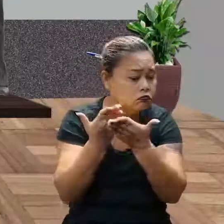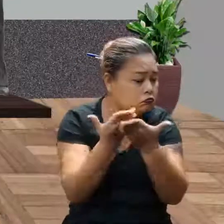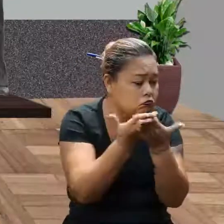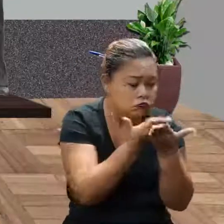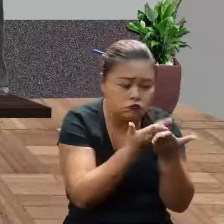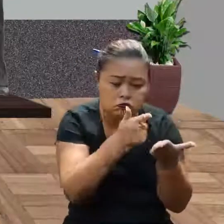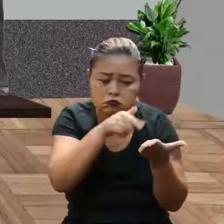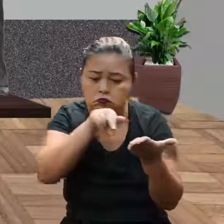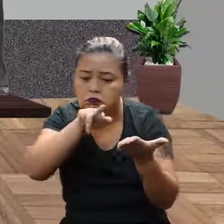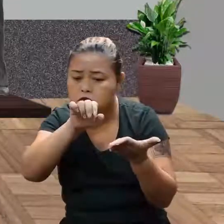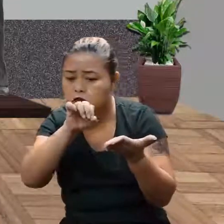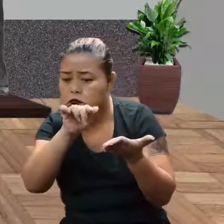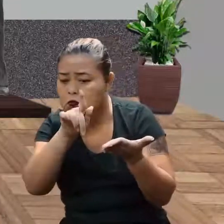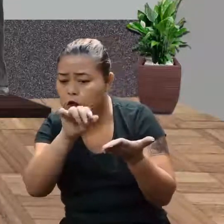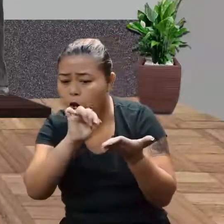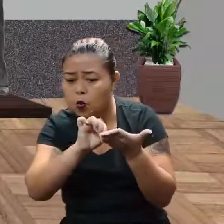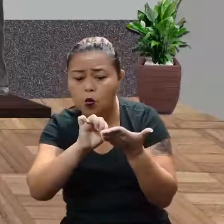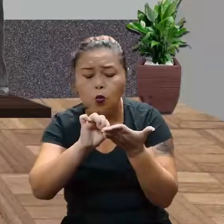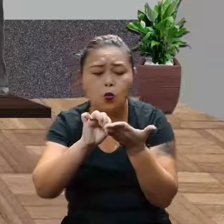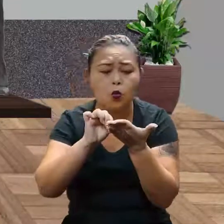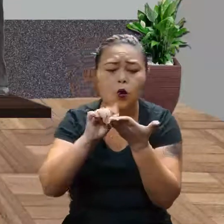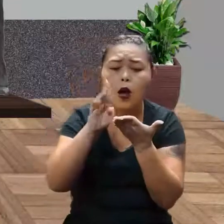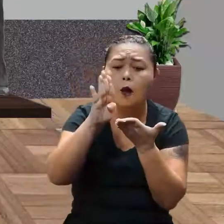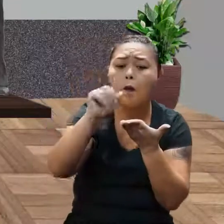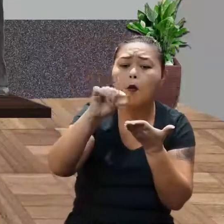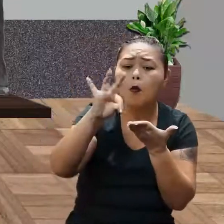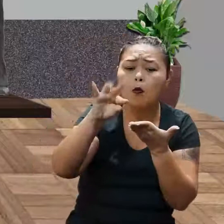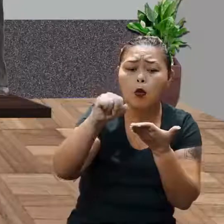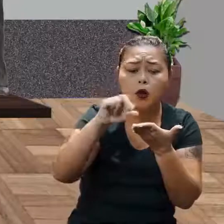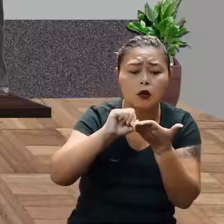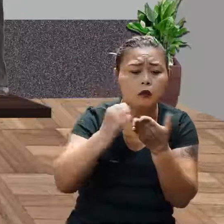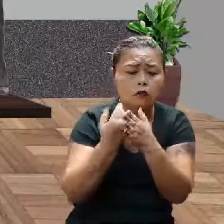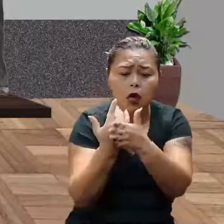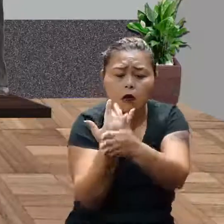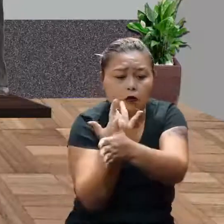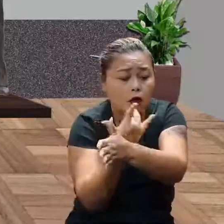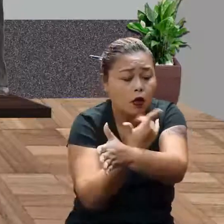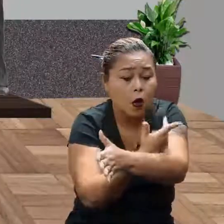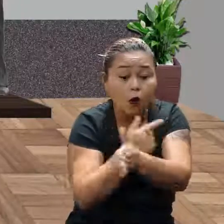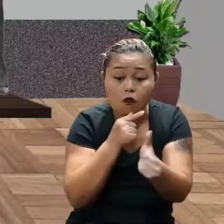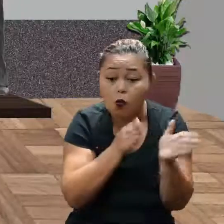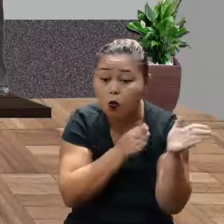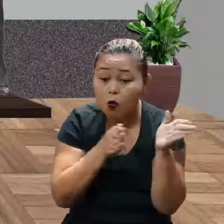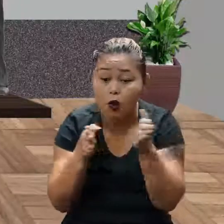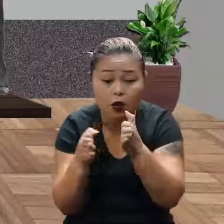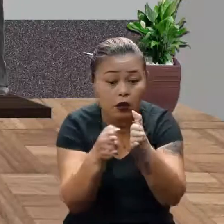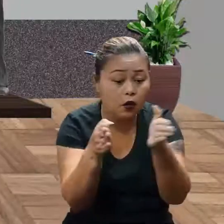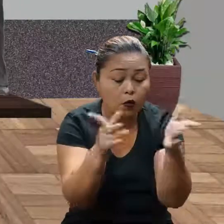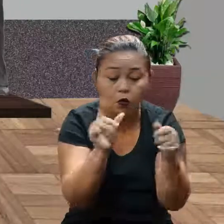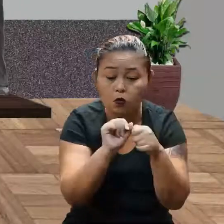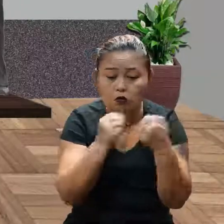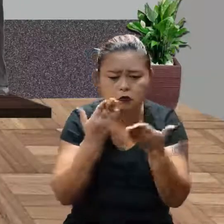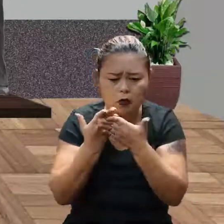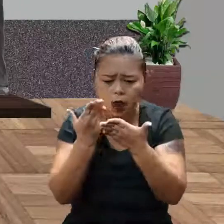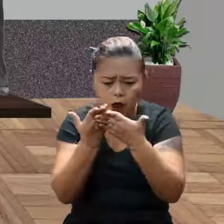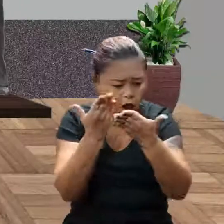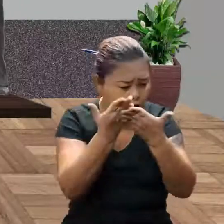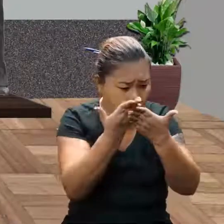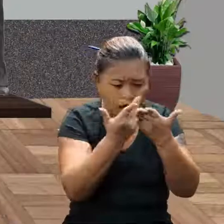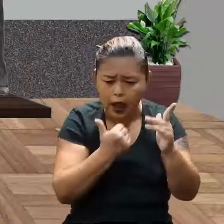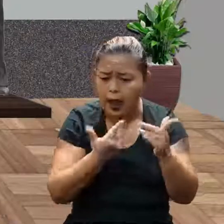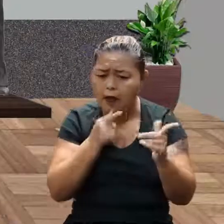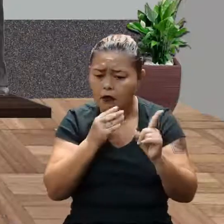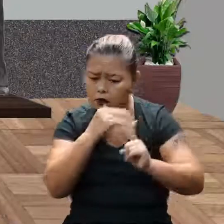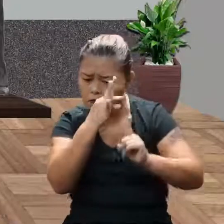da geologia, da botânica, estudo dos rios, estudo de águas